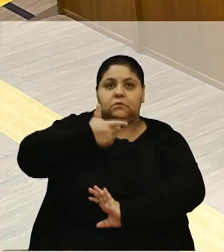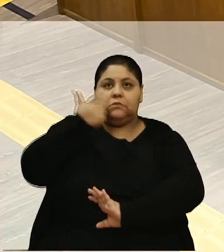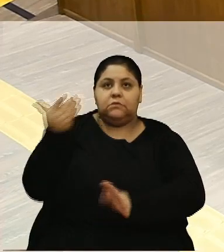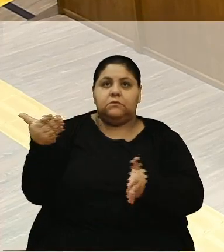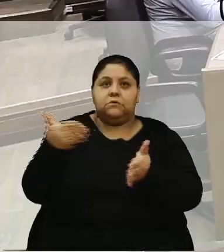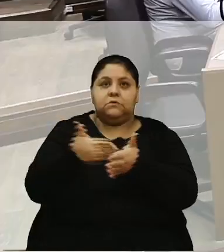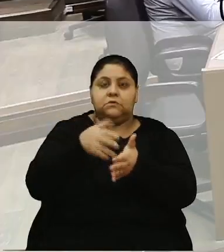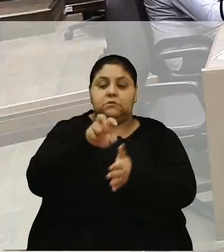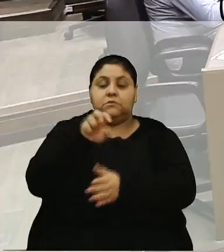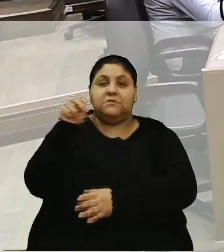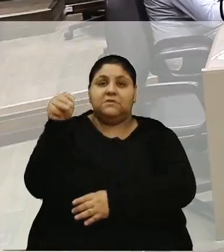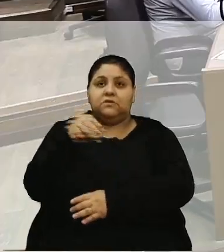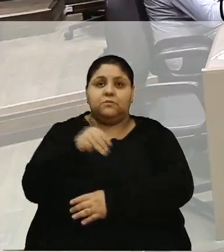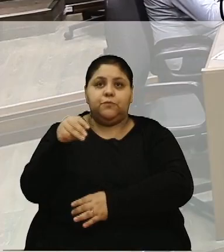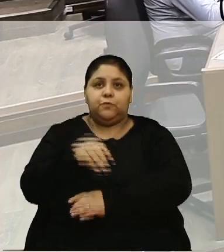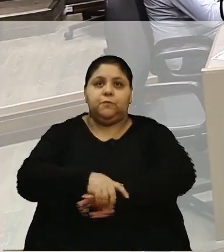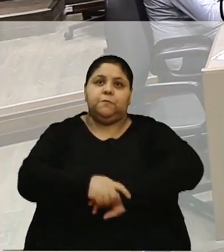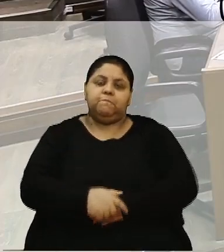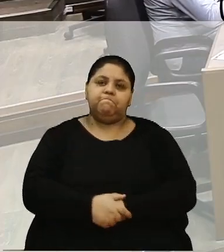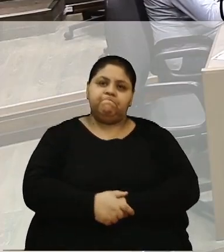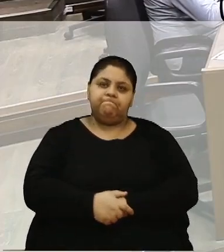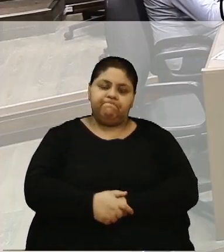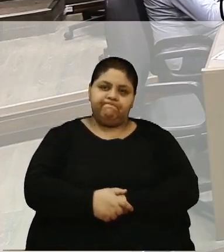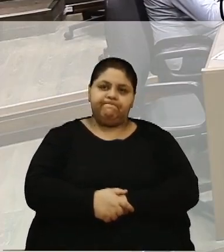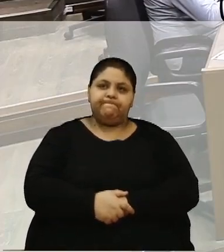de até 5 minutos.